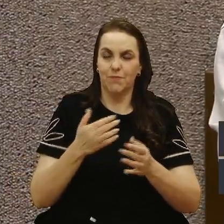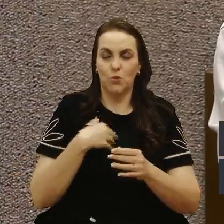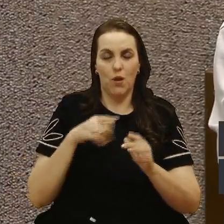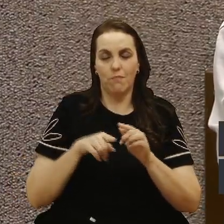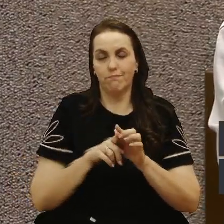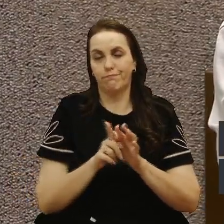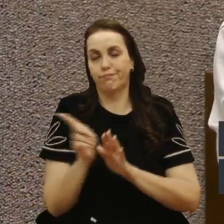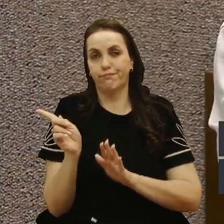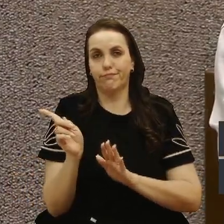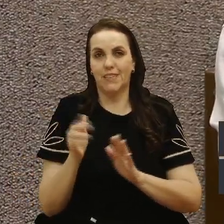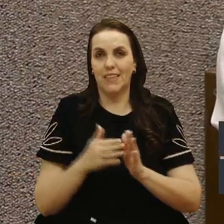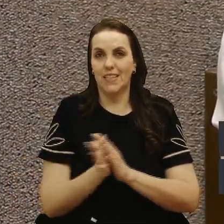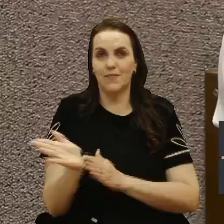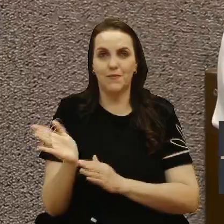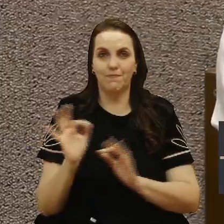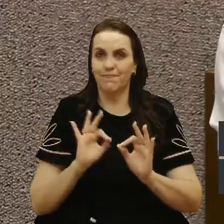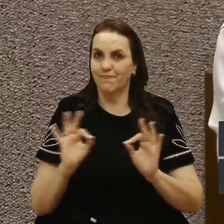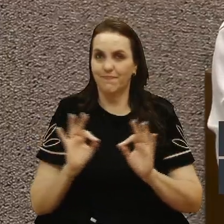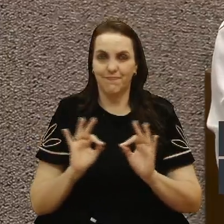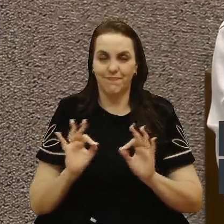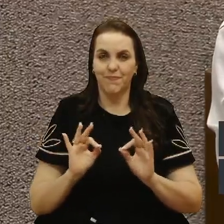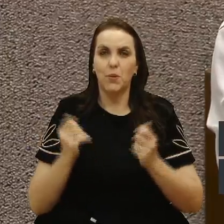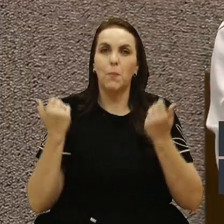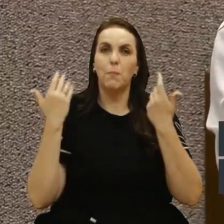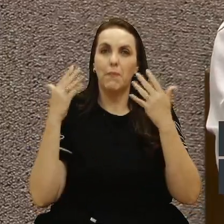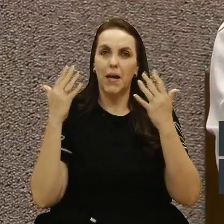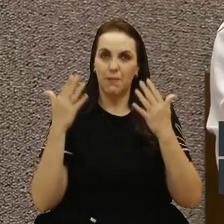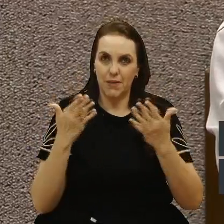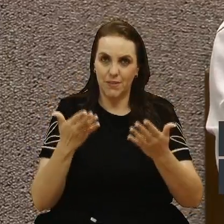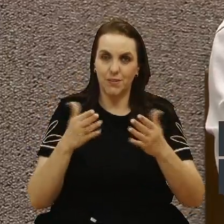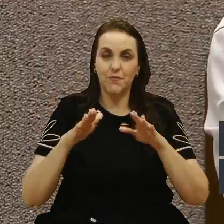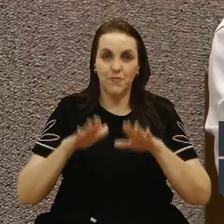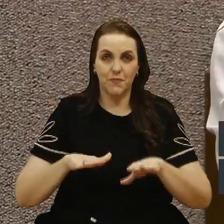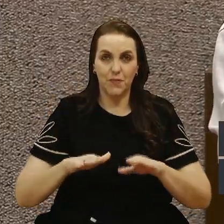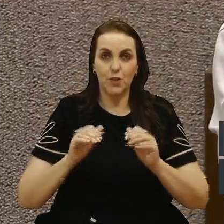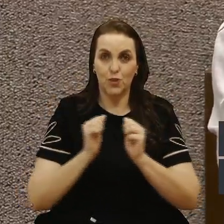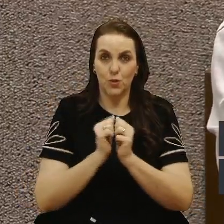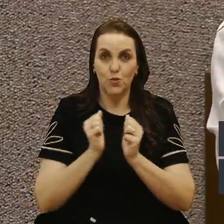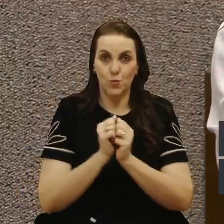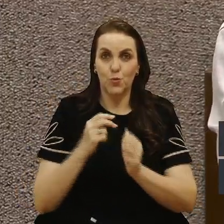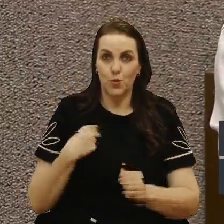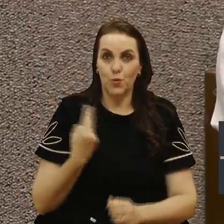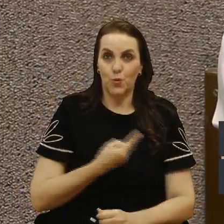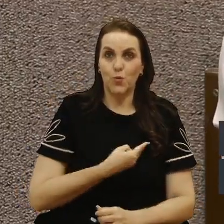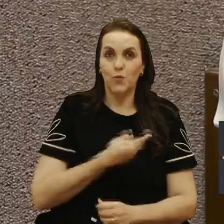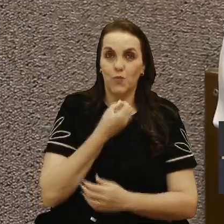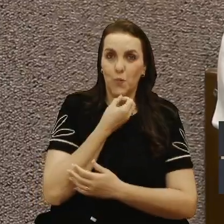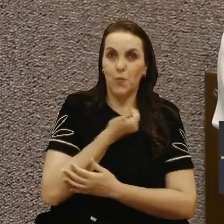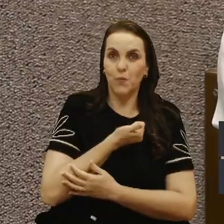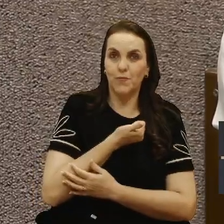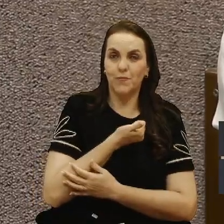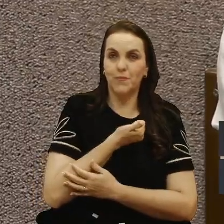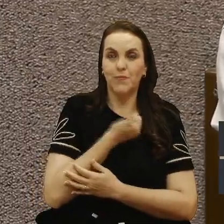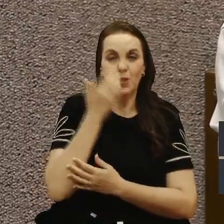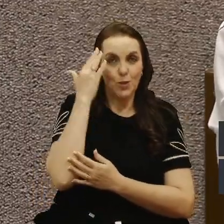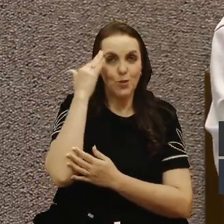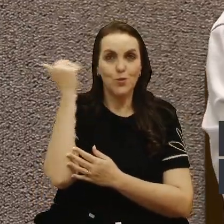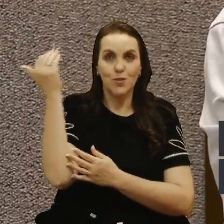distorcida. Então, lhe parabenizo muito por essa estadia aqui com a gente, foi muito bom. E lhe desejo muito